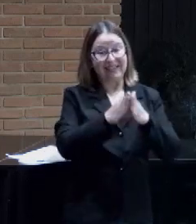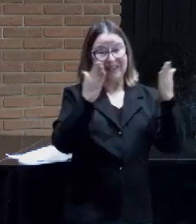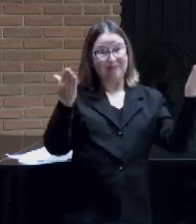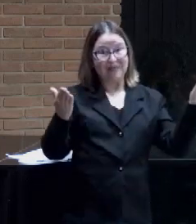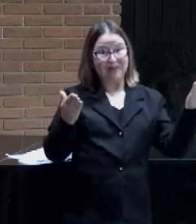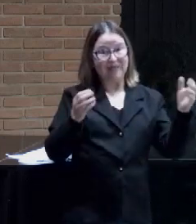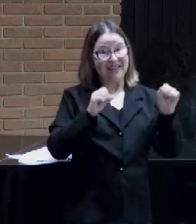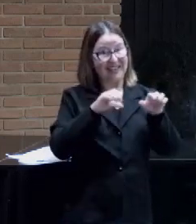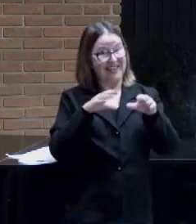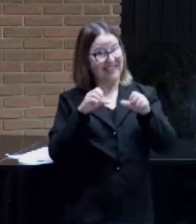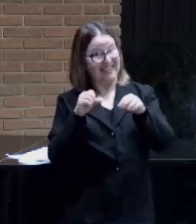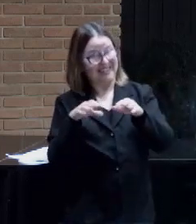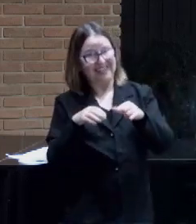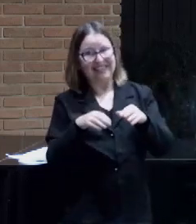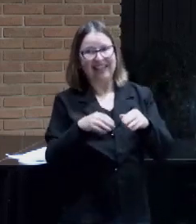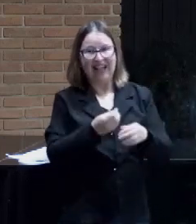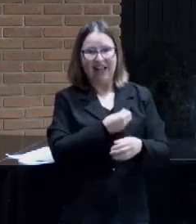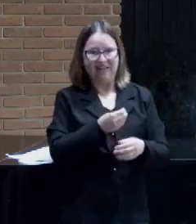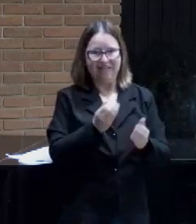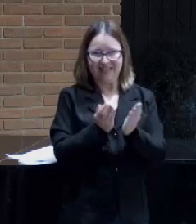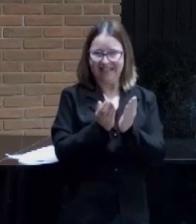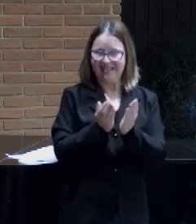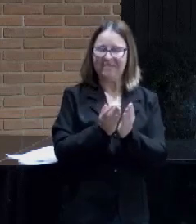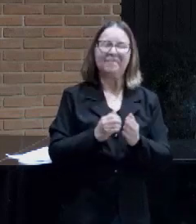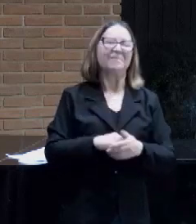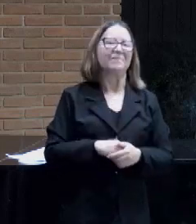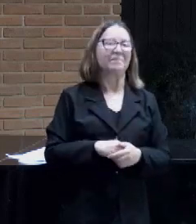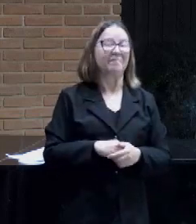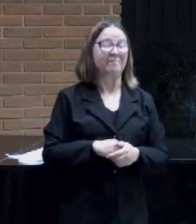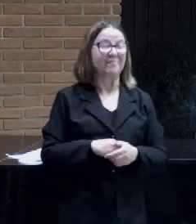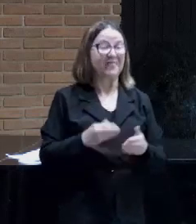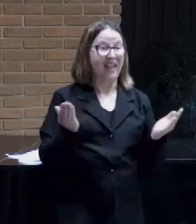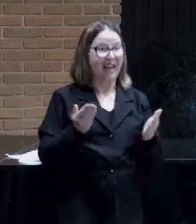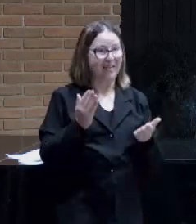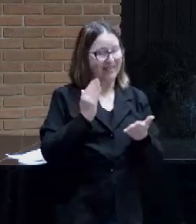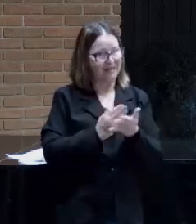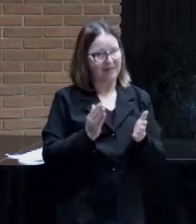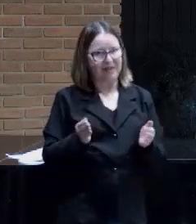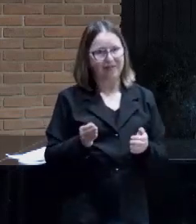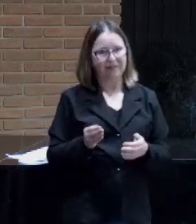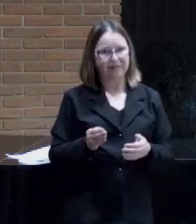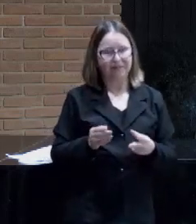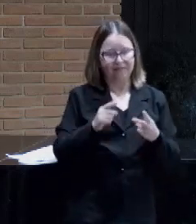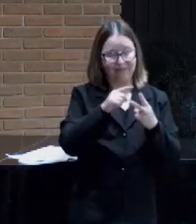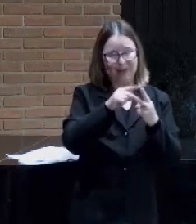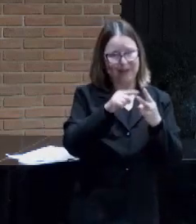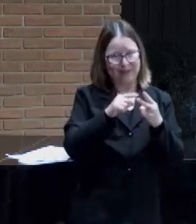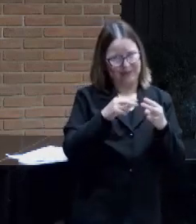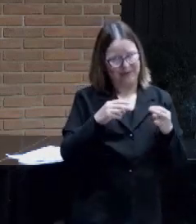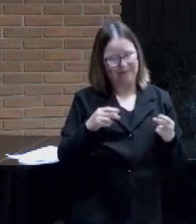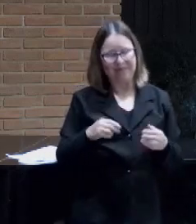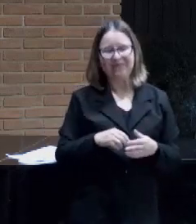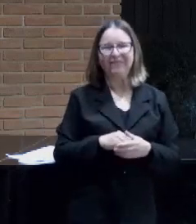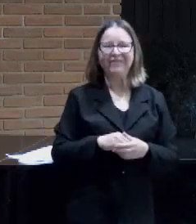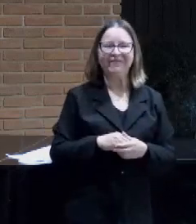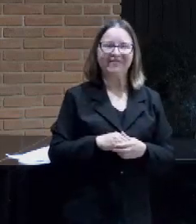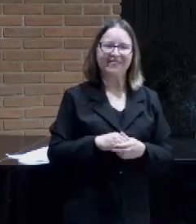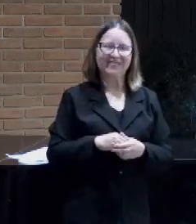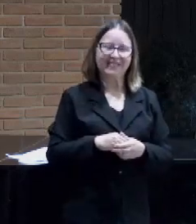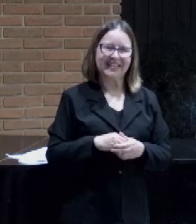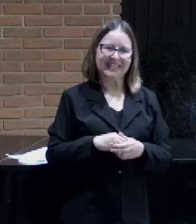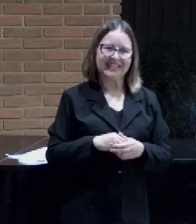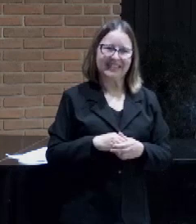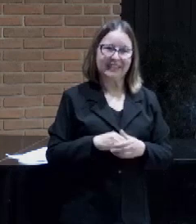relação à vida cristã. Meus irmãos, para encerrar, quero falar basicamente 2 coisas para poder terminar aqui com vocês.